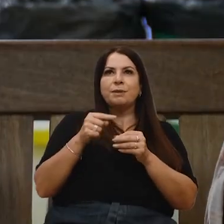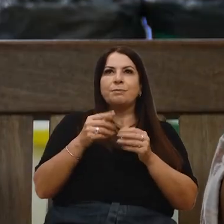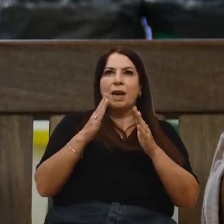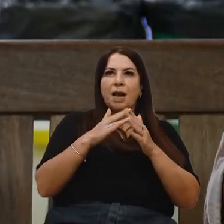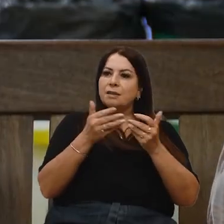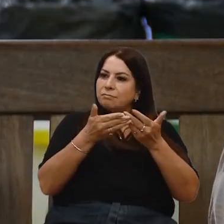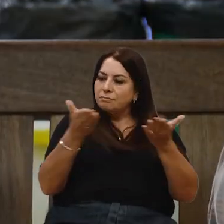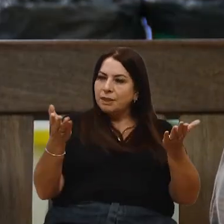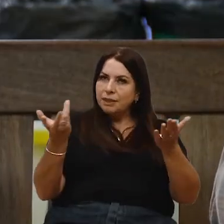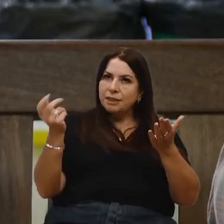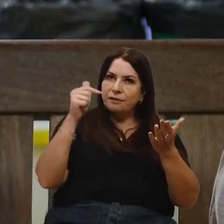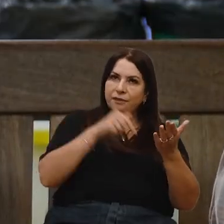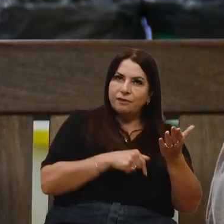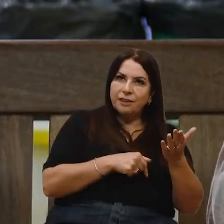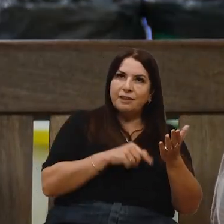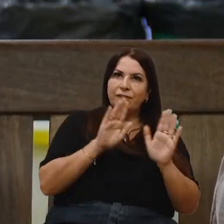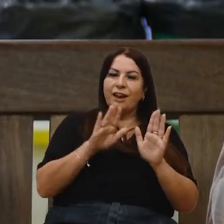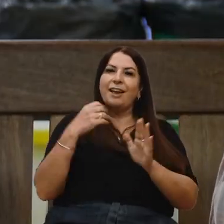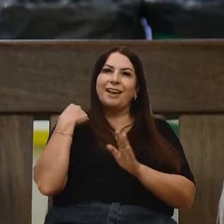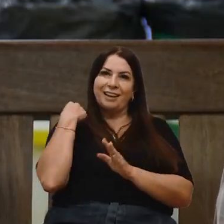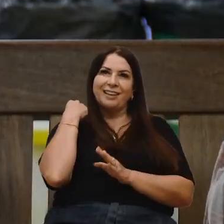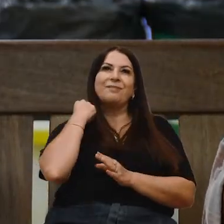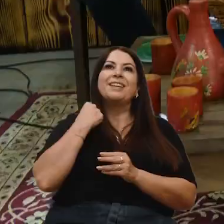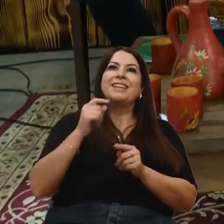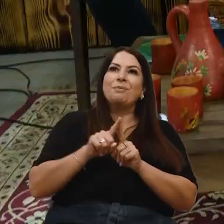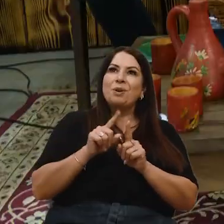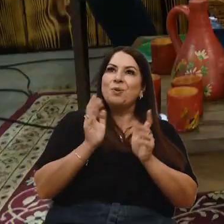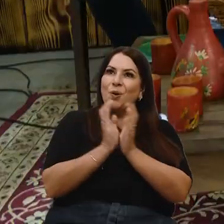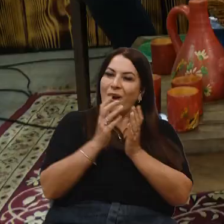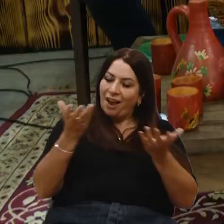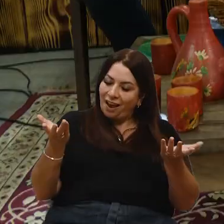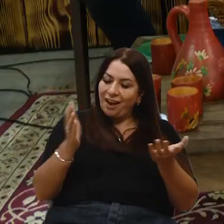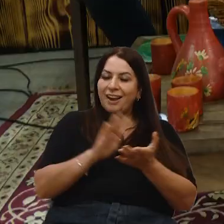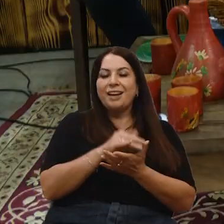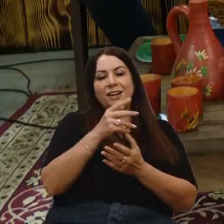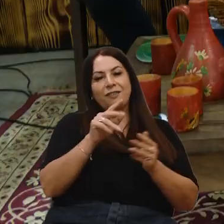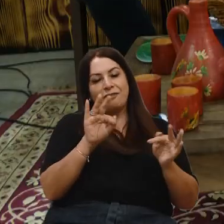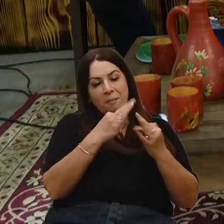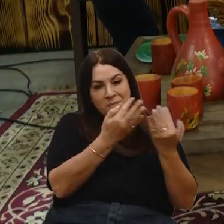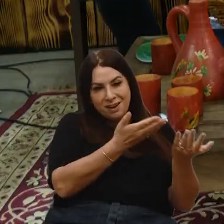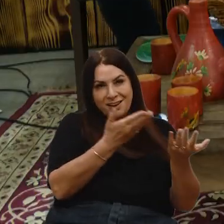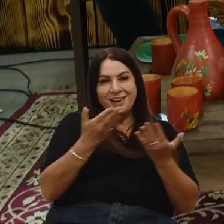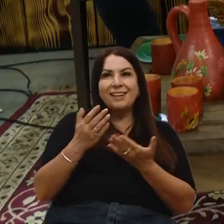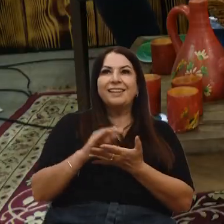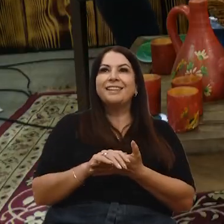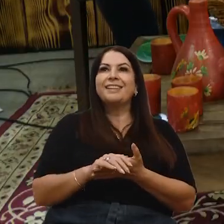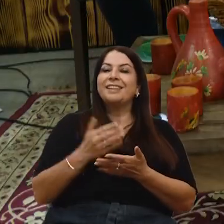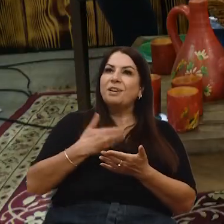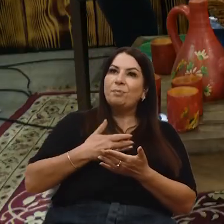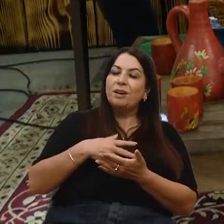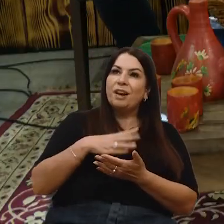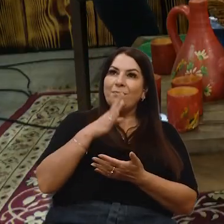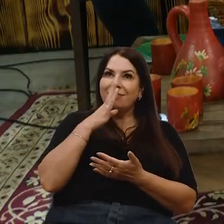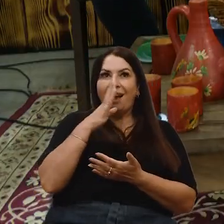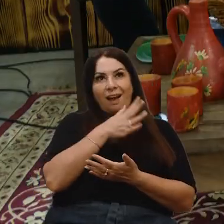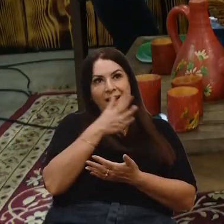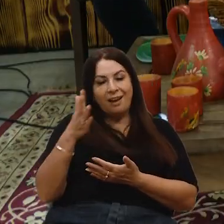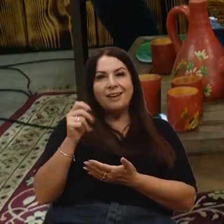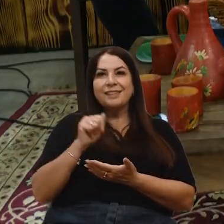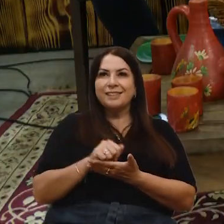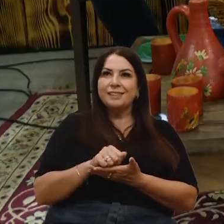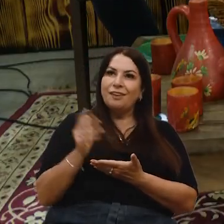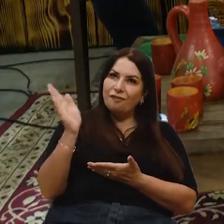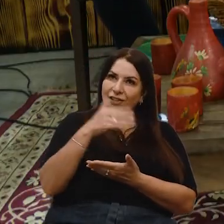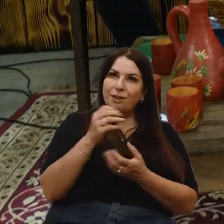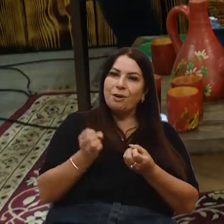coloco a minha casa à disposição para quem quiser vir e ficar. Recebeu colegas, amigos e tal. Exatamente, porque os parentes, os amigos querem